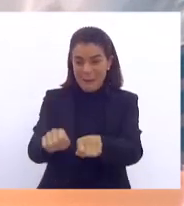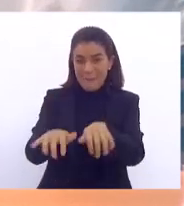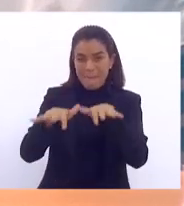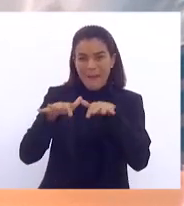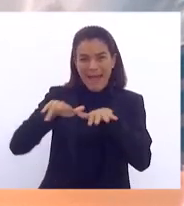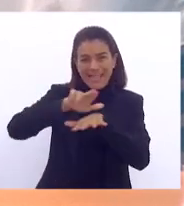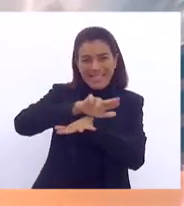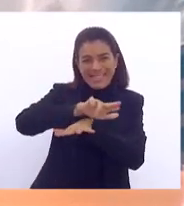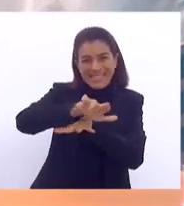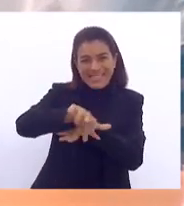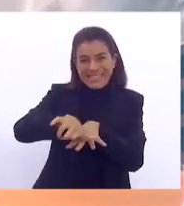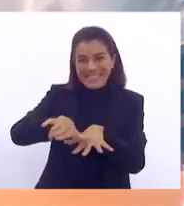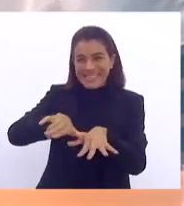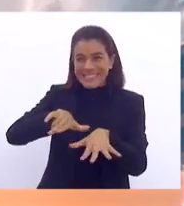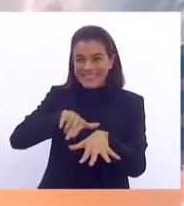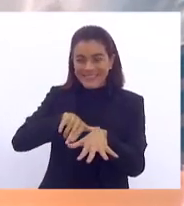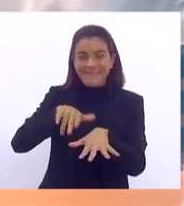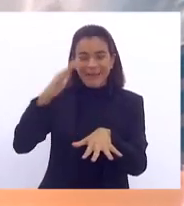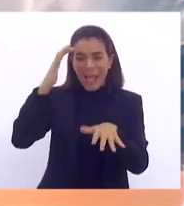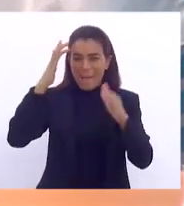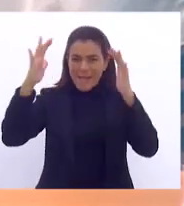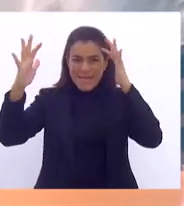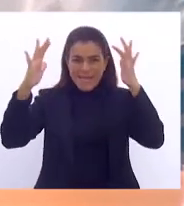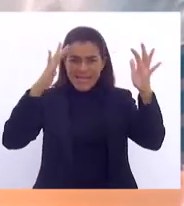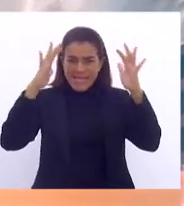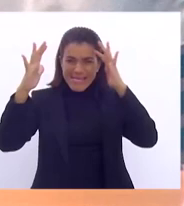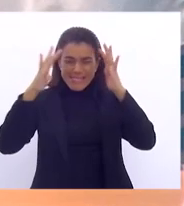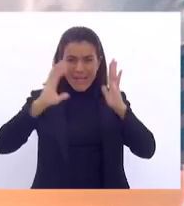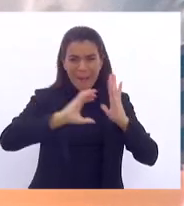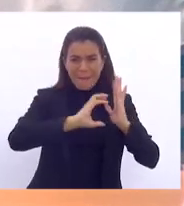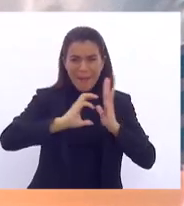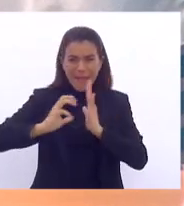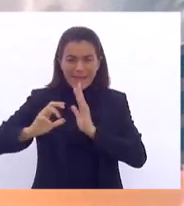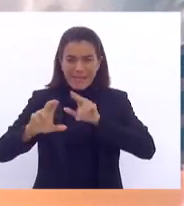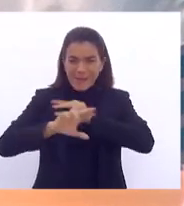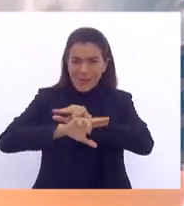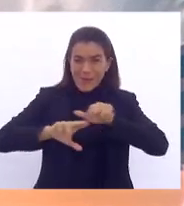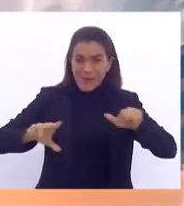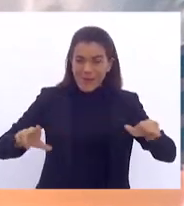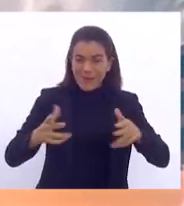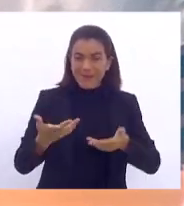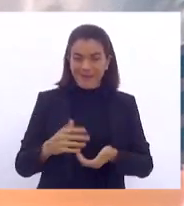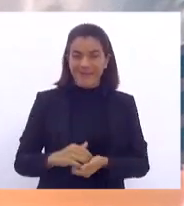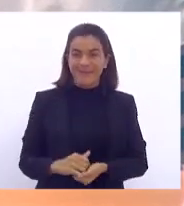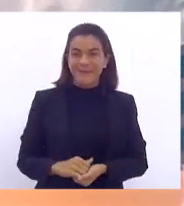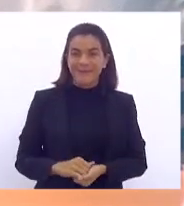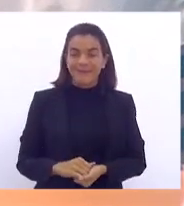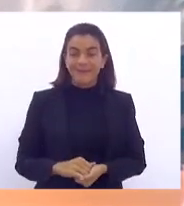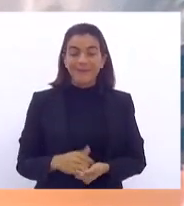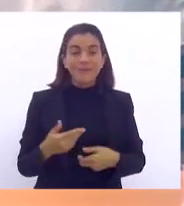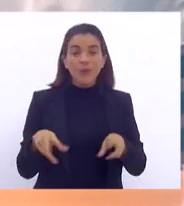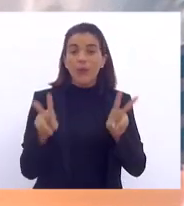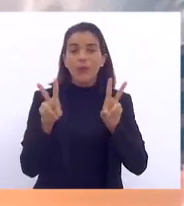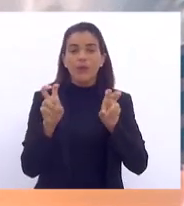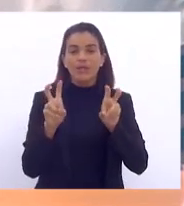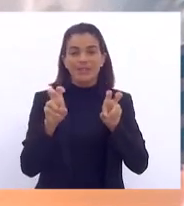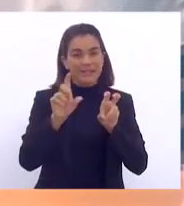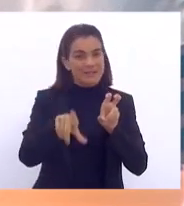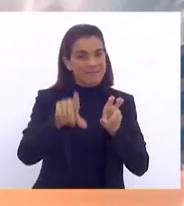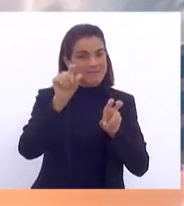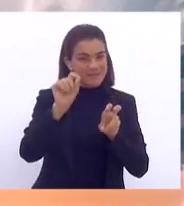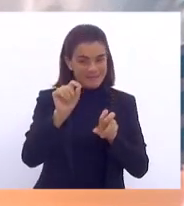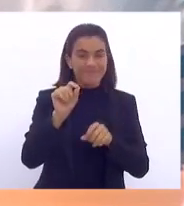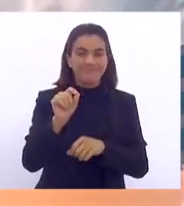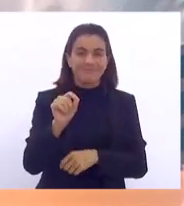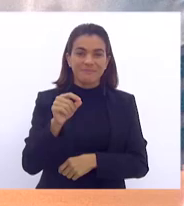pluralidade de cabeças divergentes e convergentes então assim com muito carinho eu tô aqui e o tema escolhido